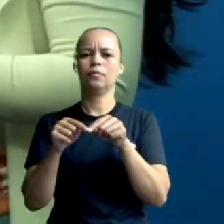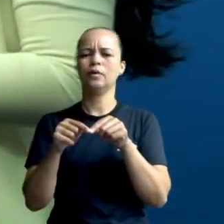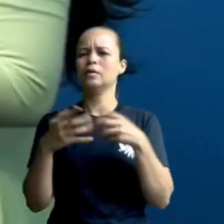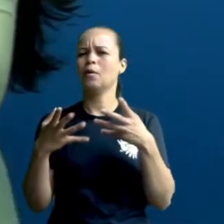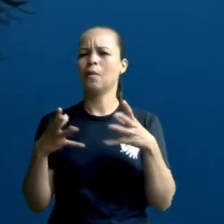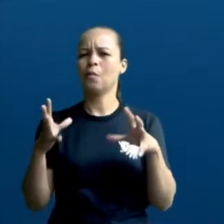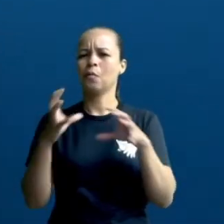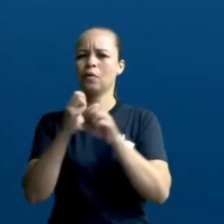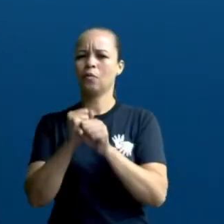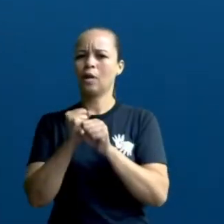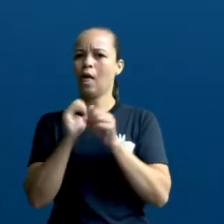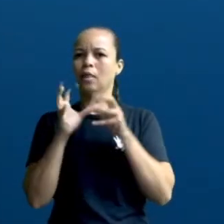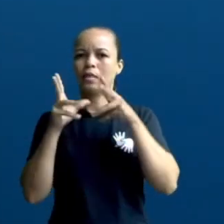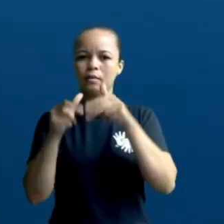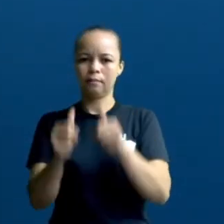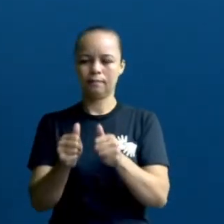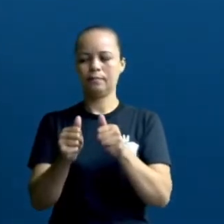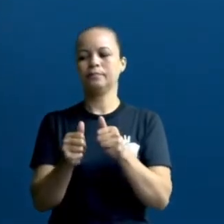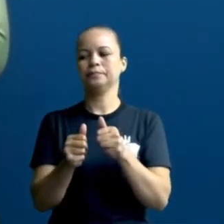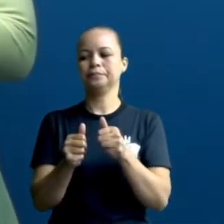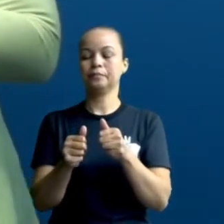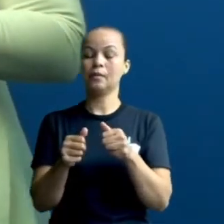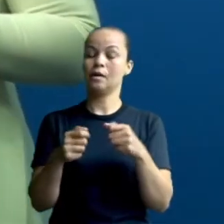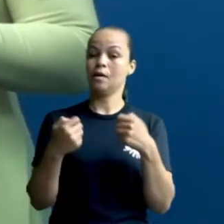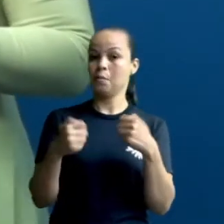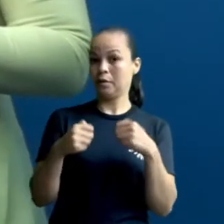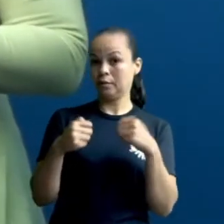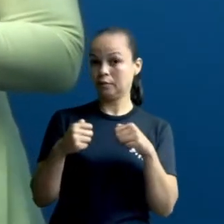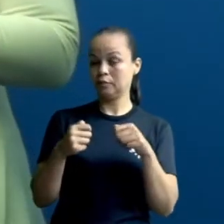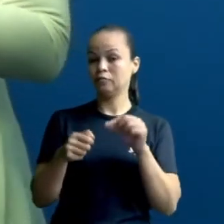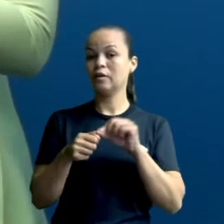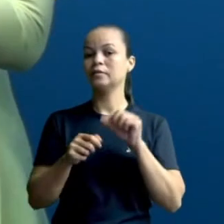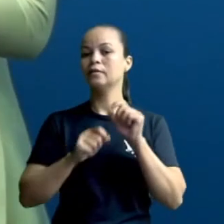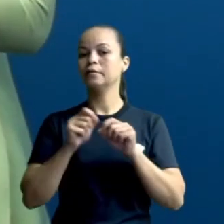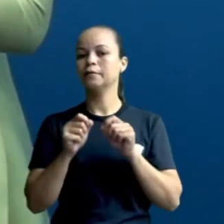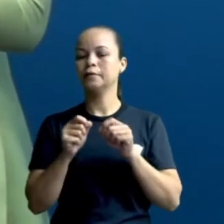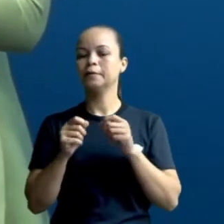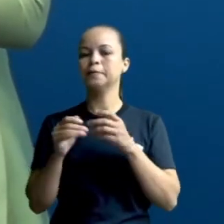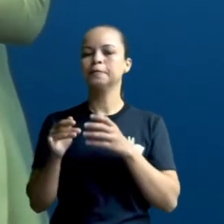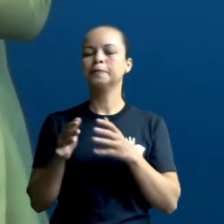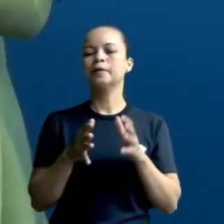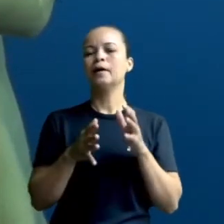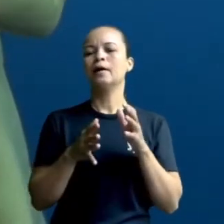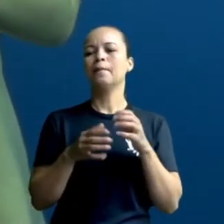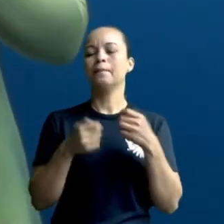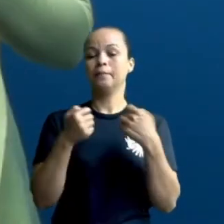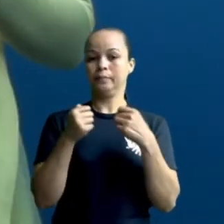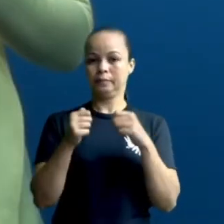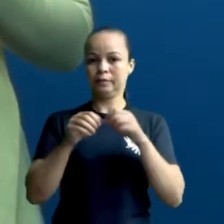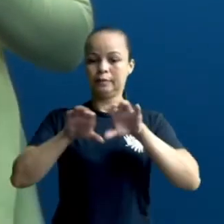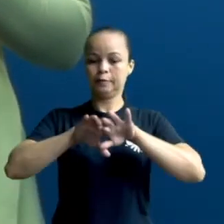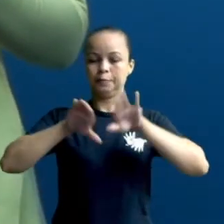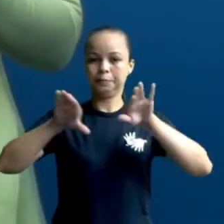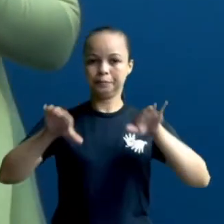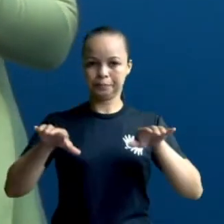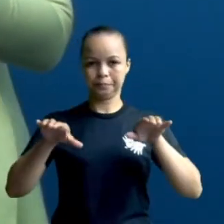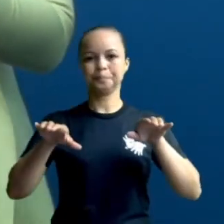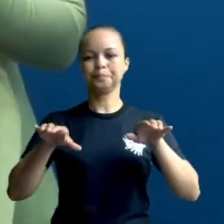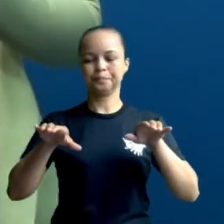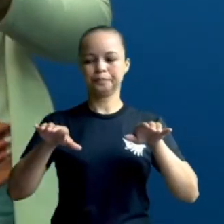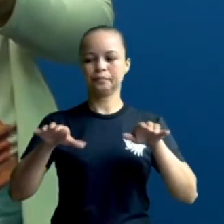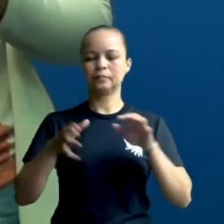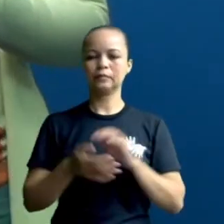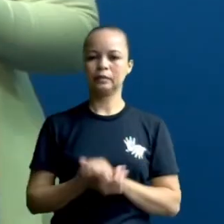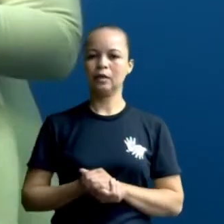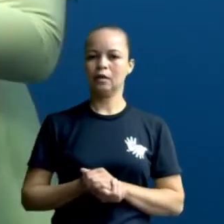figura total, eu vou fazer o seguinte, eu vou ter que separar, tá certo? Eu